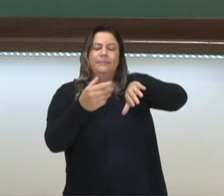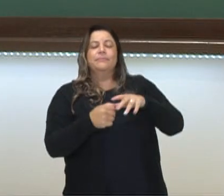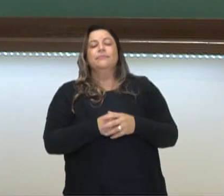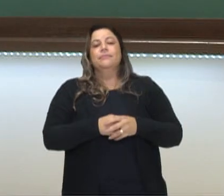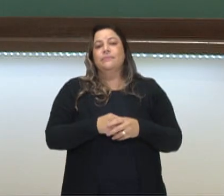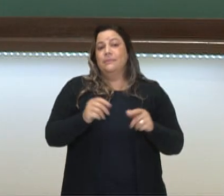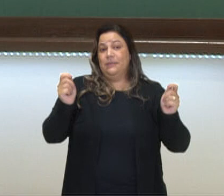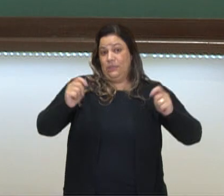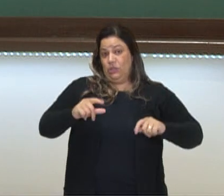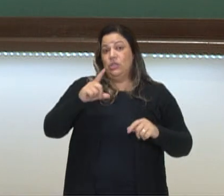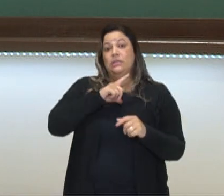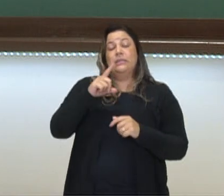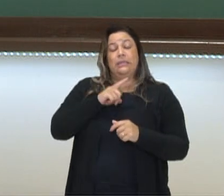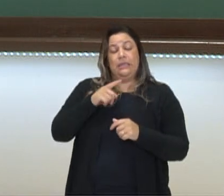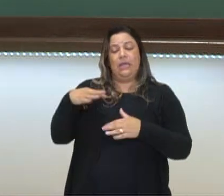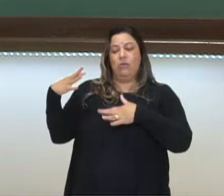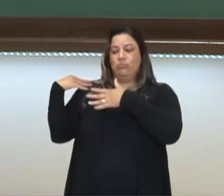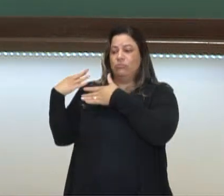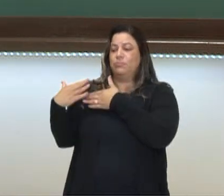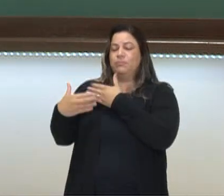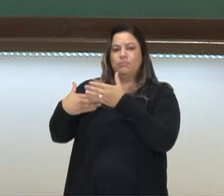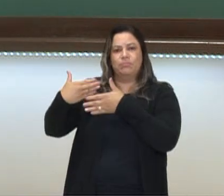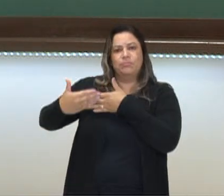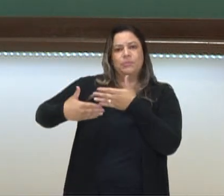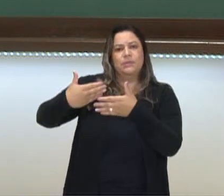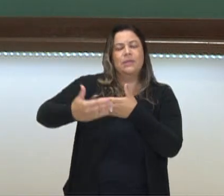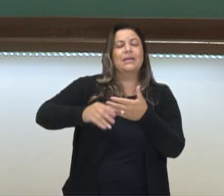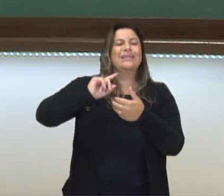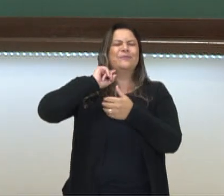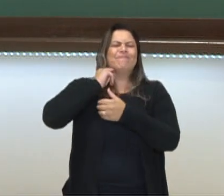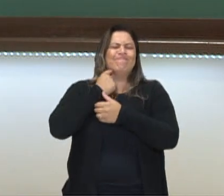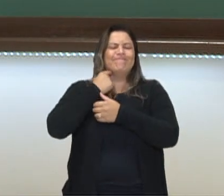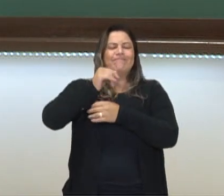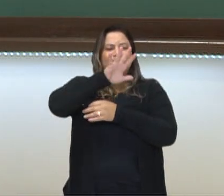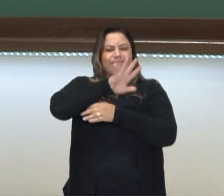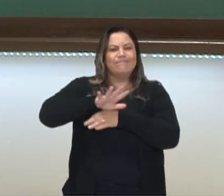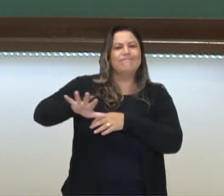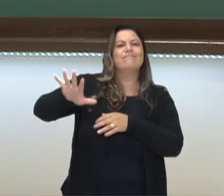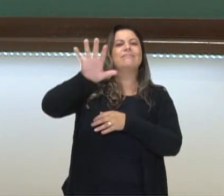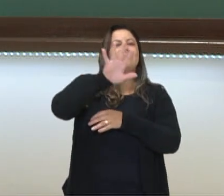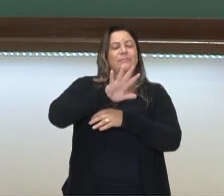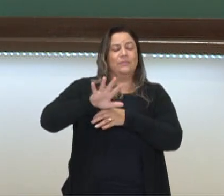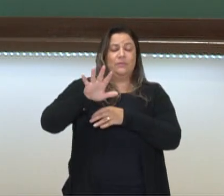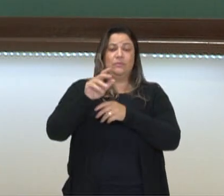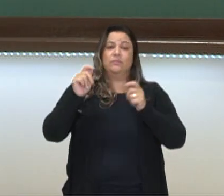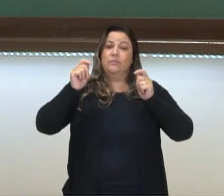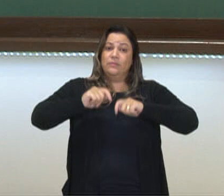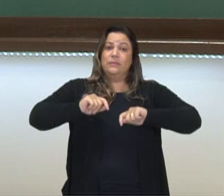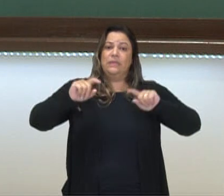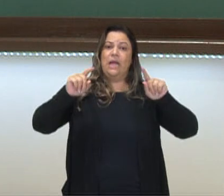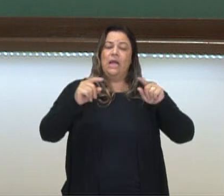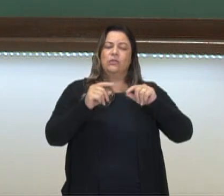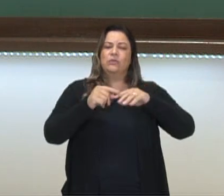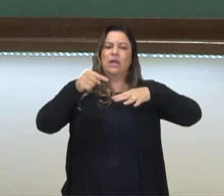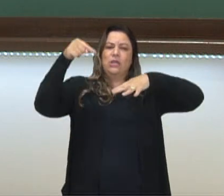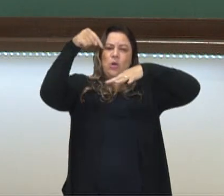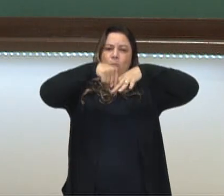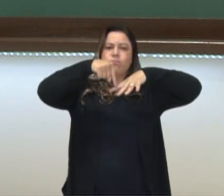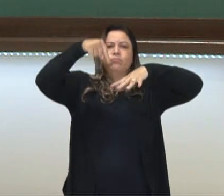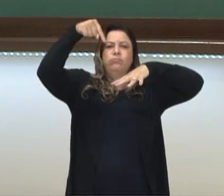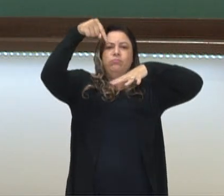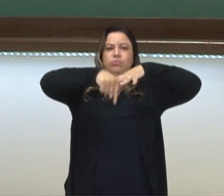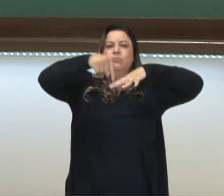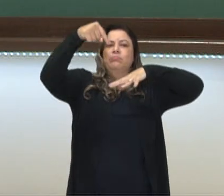nosso planeta que, em função da emissão de poluentes, que eram extremamente nocivos à camada de ozônio, resultando em buracos nesta